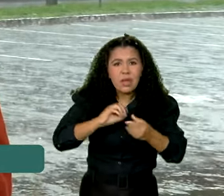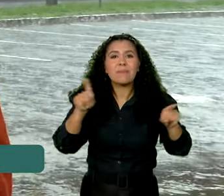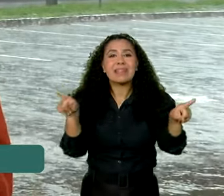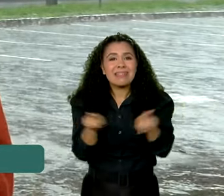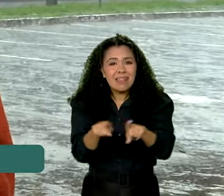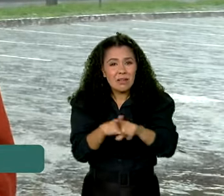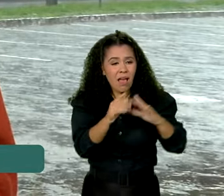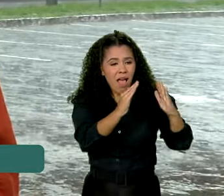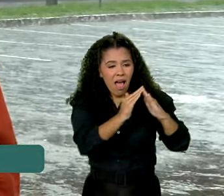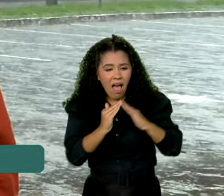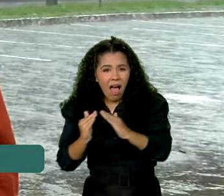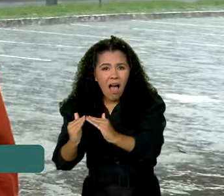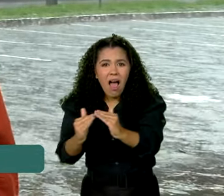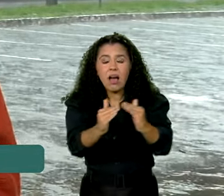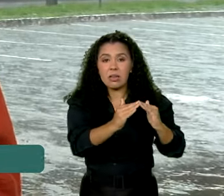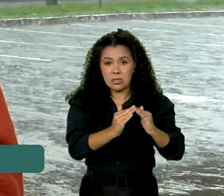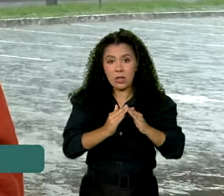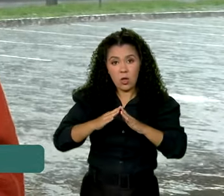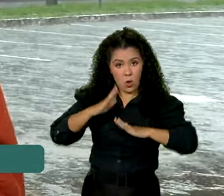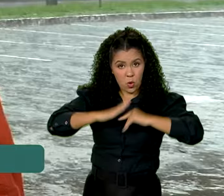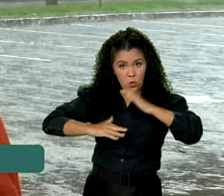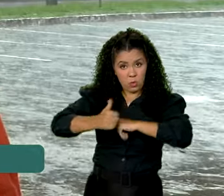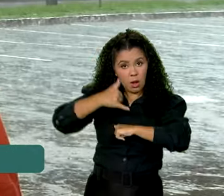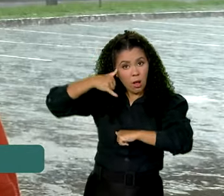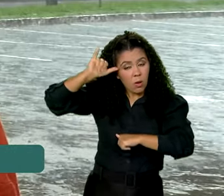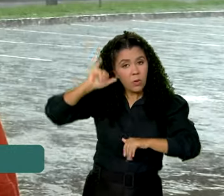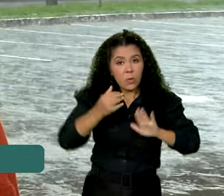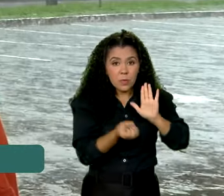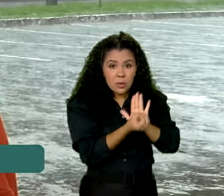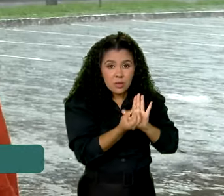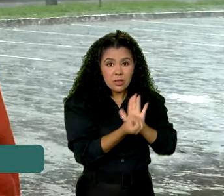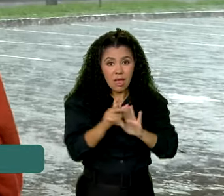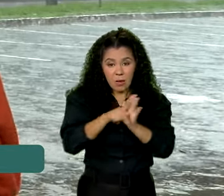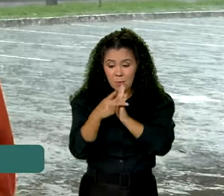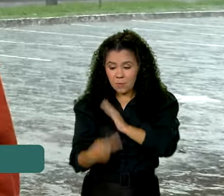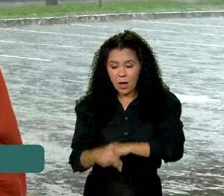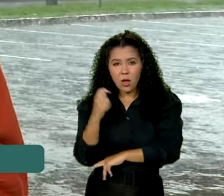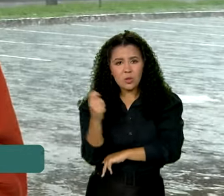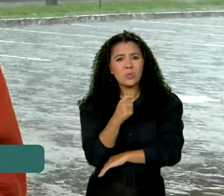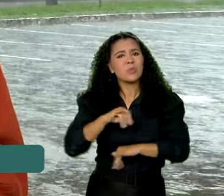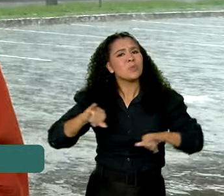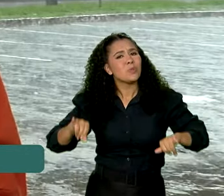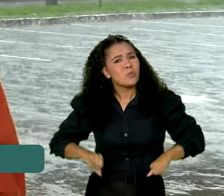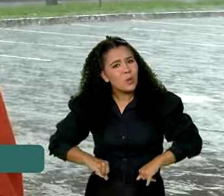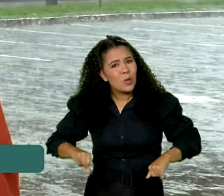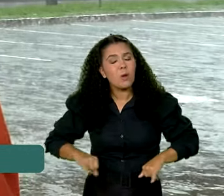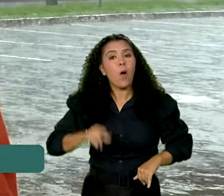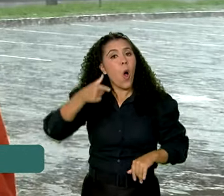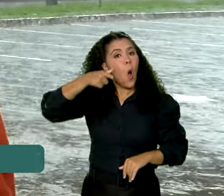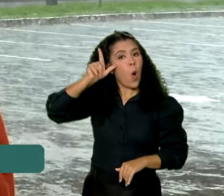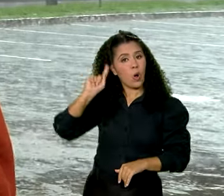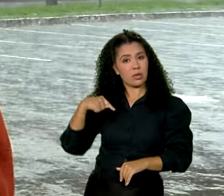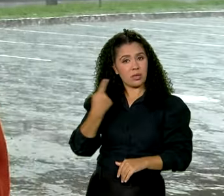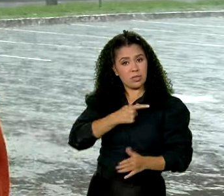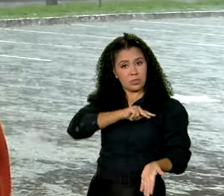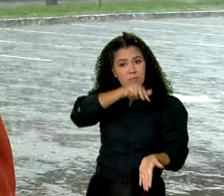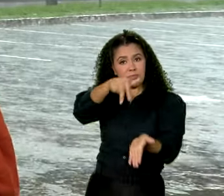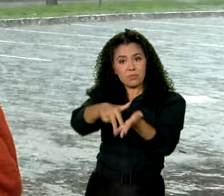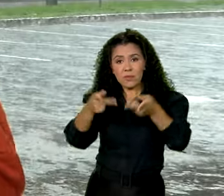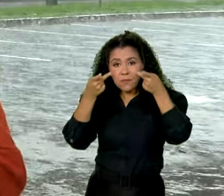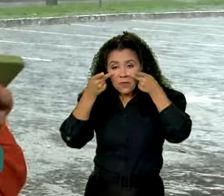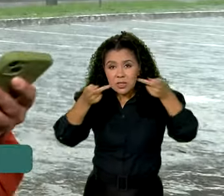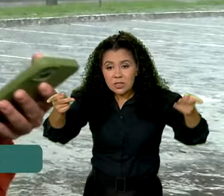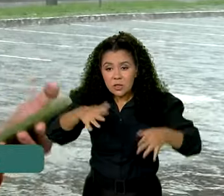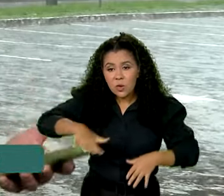os produtores rurais do Rio Grande do Sul também estão sofrendo. Ontem nós visitamos algumas lavouras